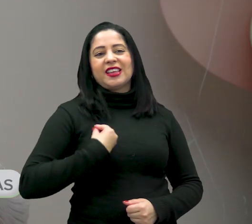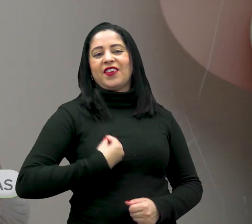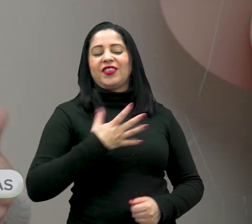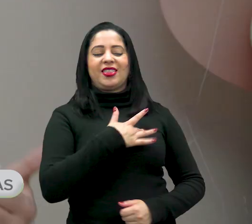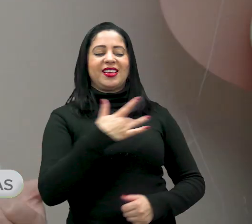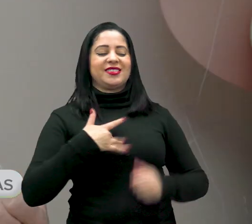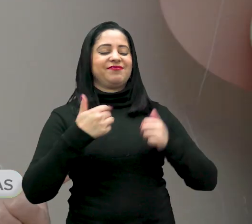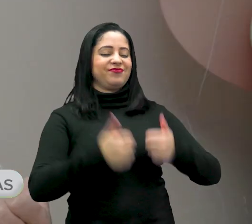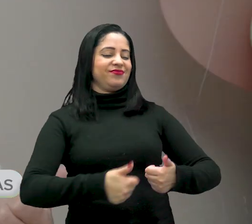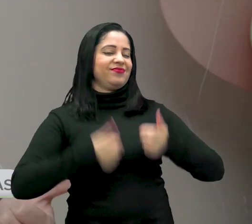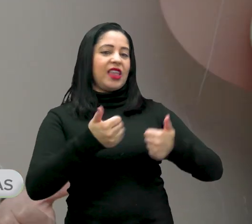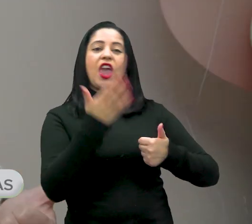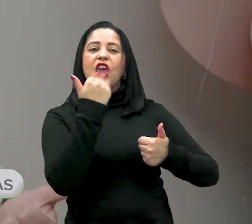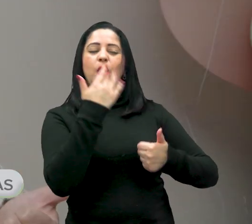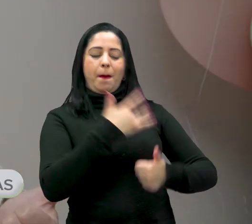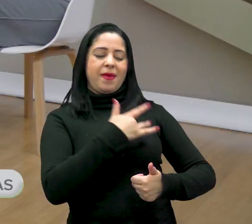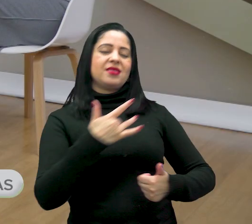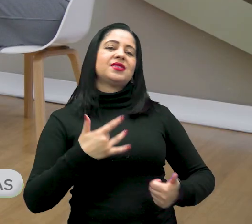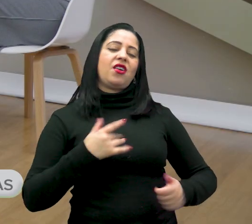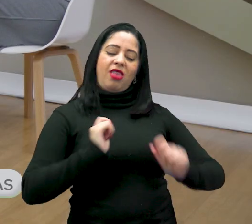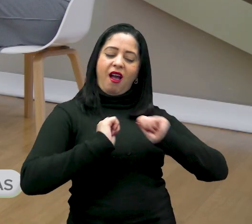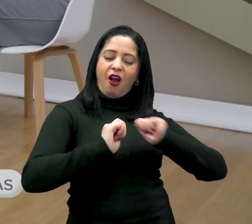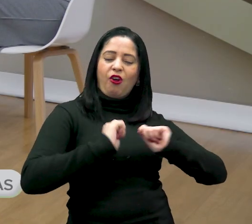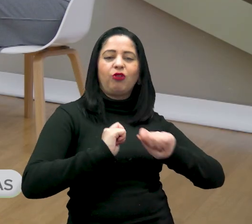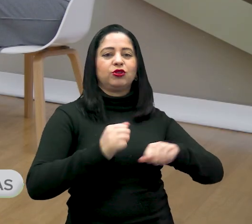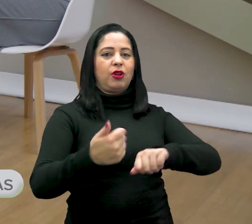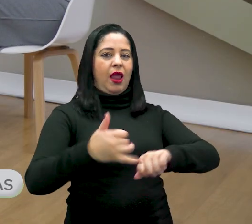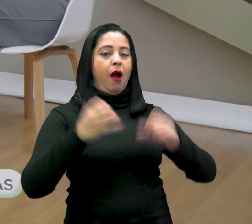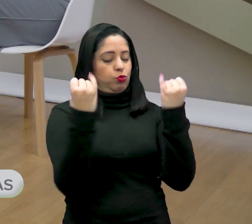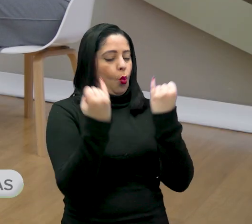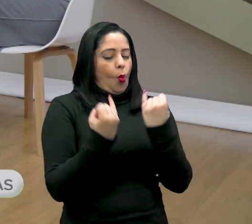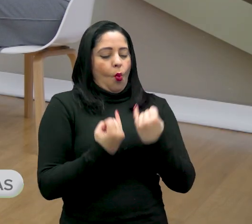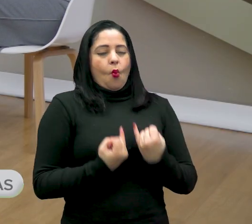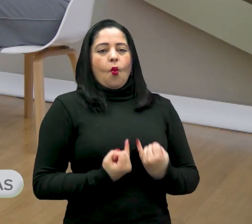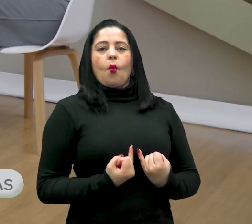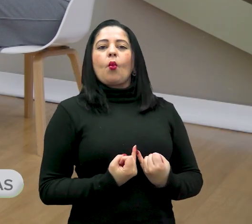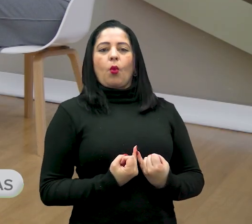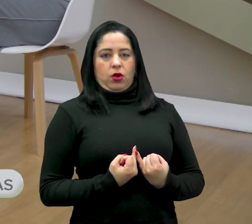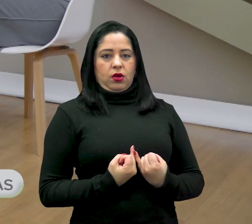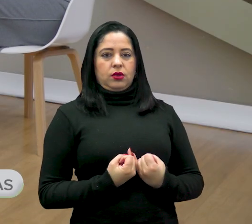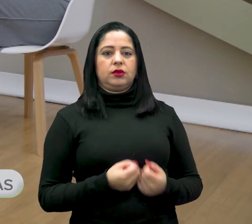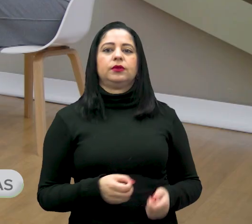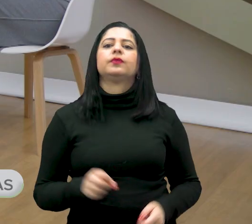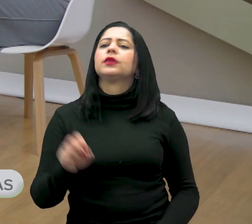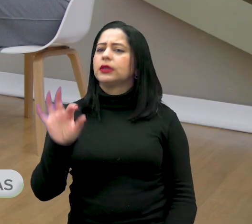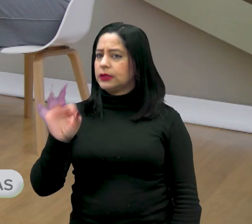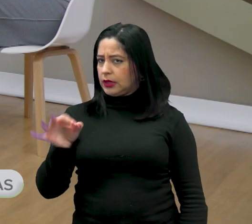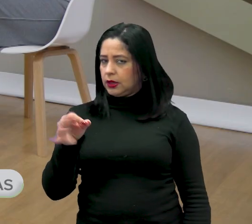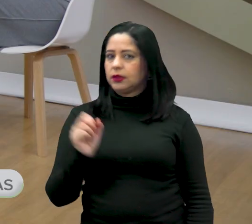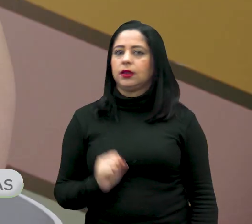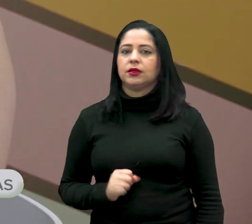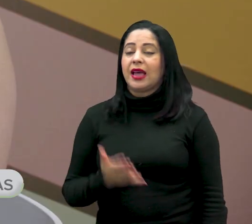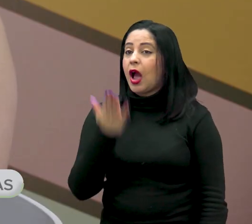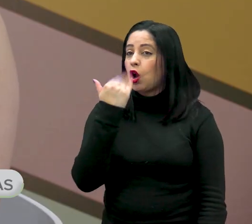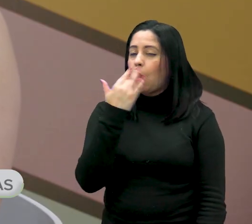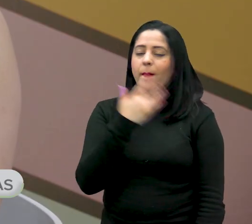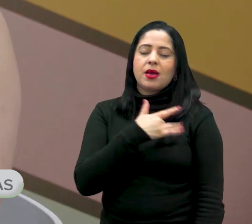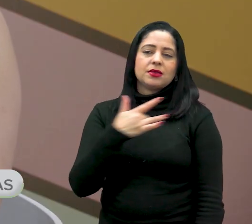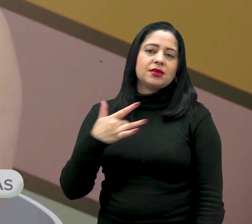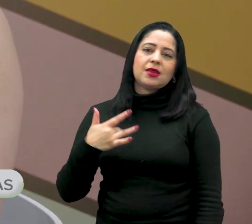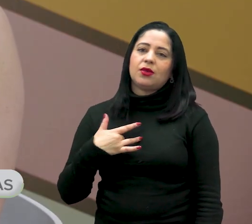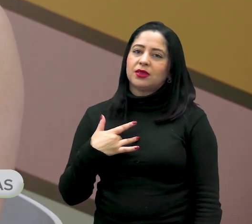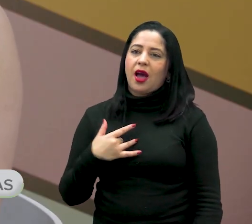ativa, uma vida com uma alimentação equilibrada também para controlar peso, para controlar a sua composição corporal. Com certeza.